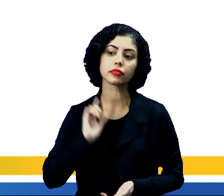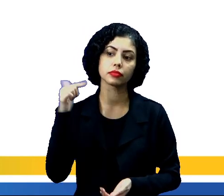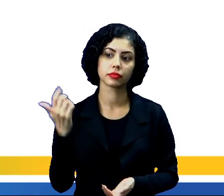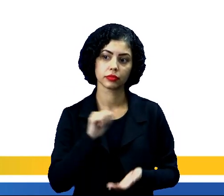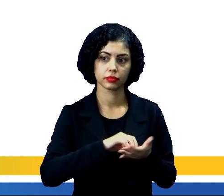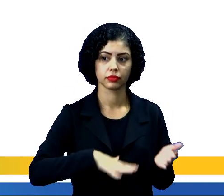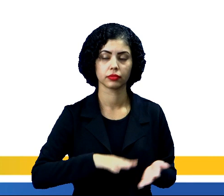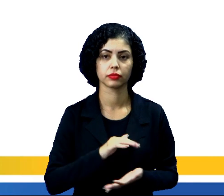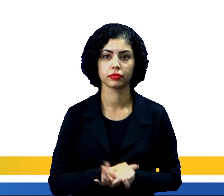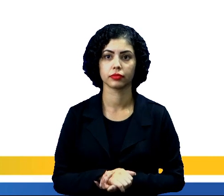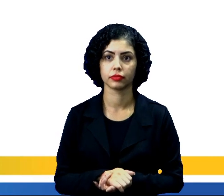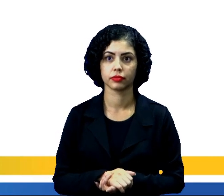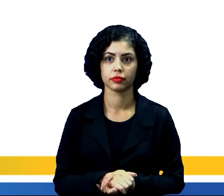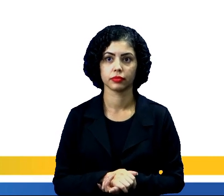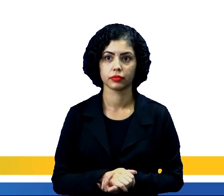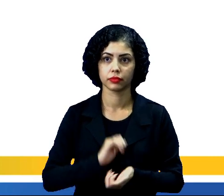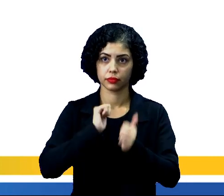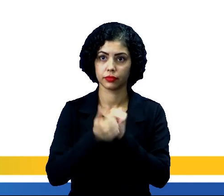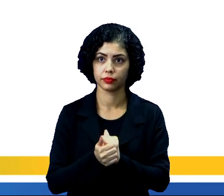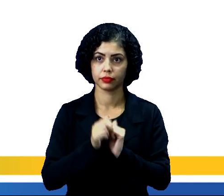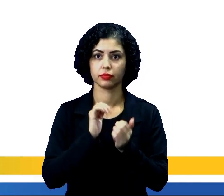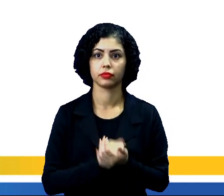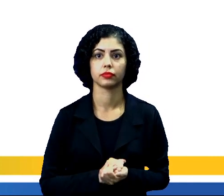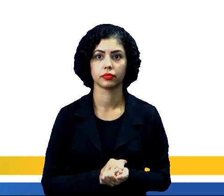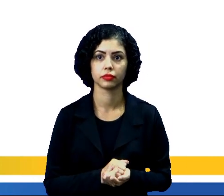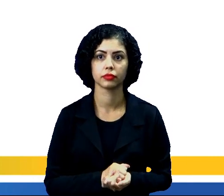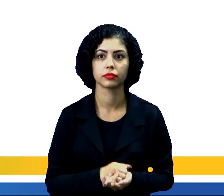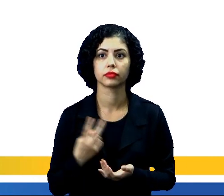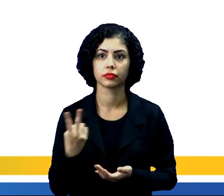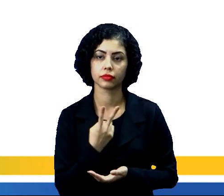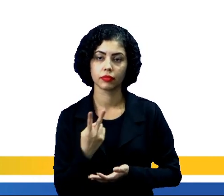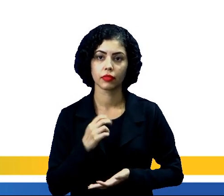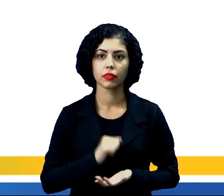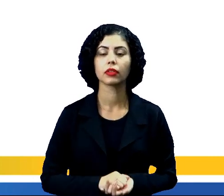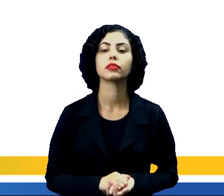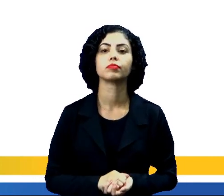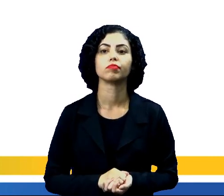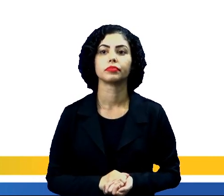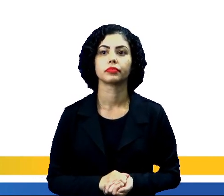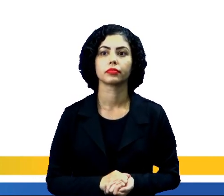uma outra aqui, dentro das modalidades de esporte de taco, há duas similaridades.